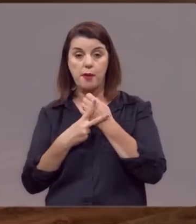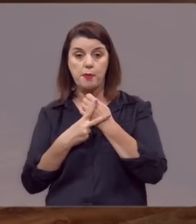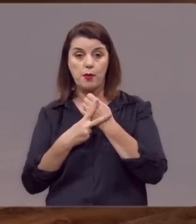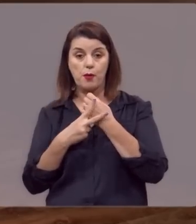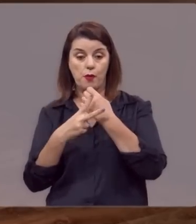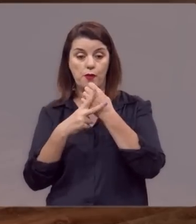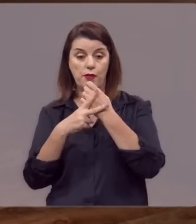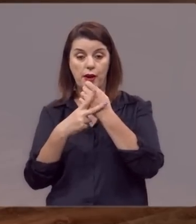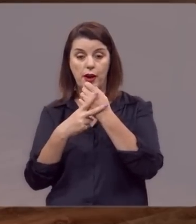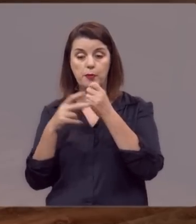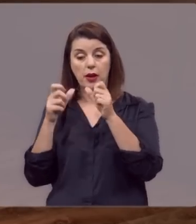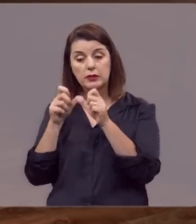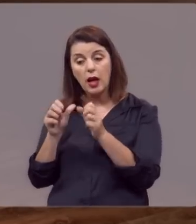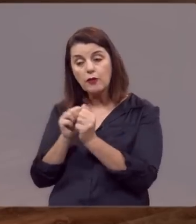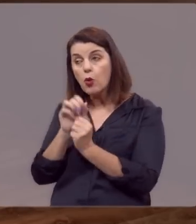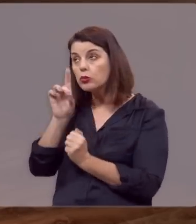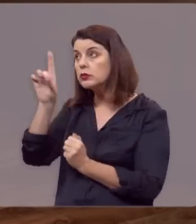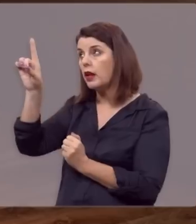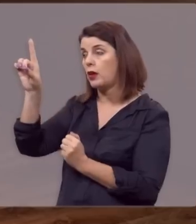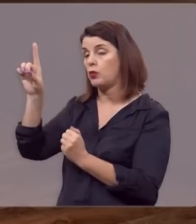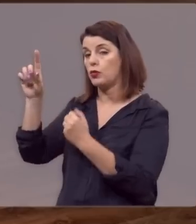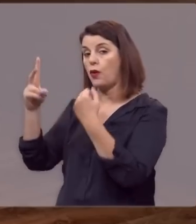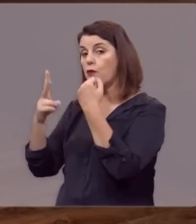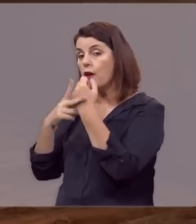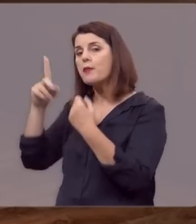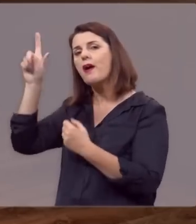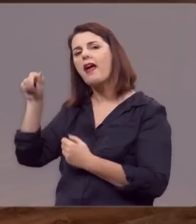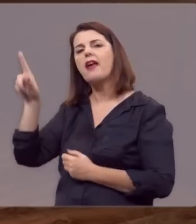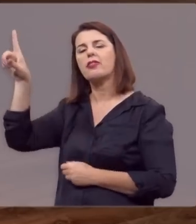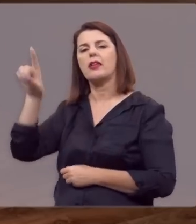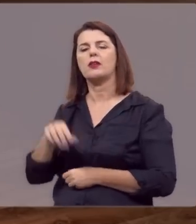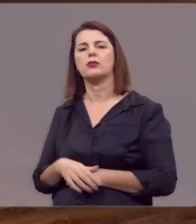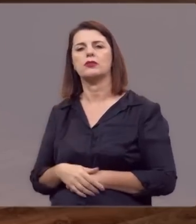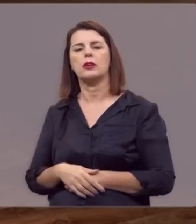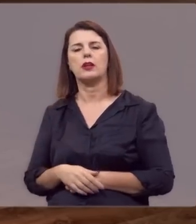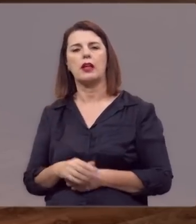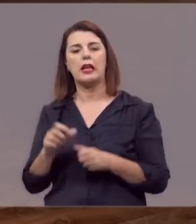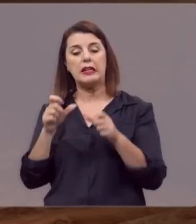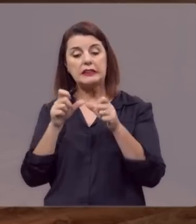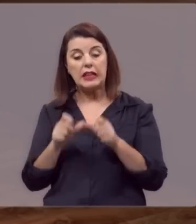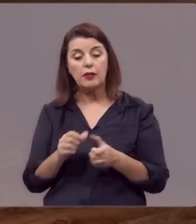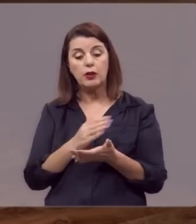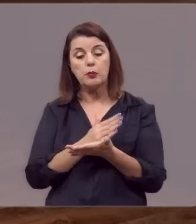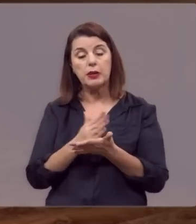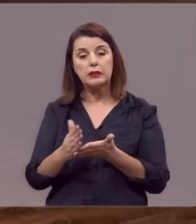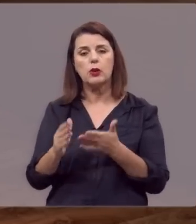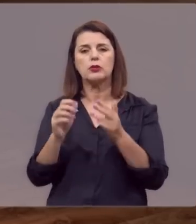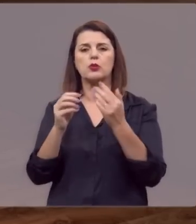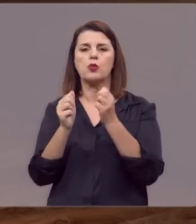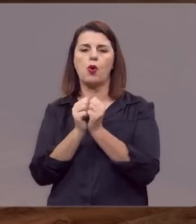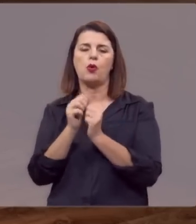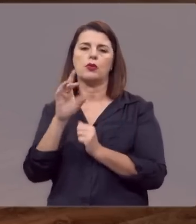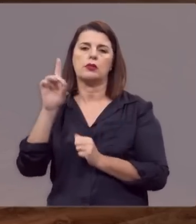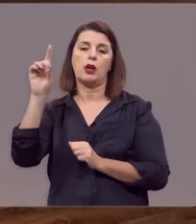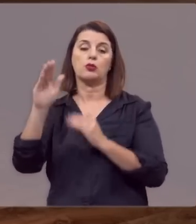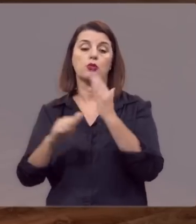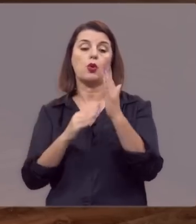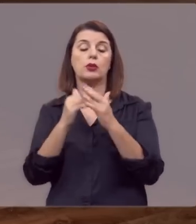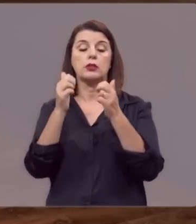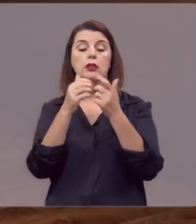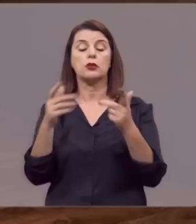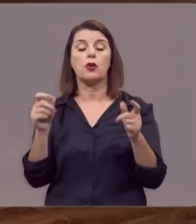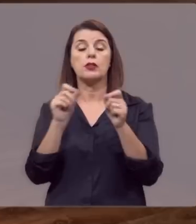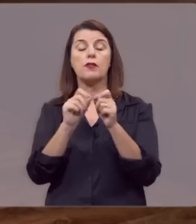Verbo, e o Verbo estava com Deus, e o Verbo era Deus. Ele estava no princípio com Deus. Todas as coisas